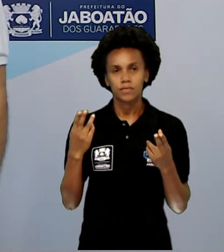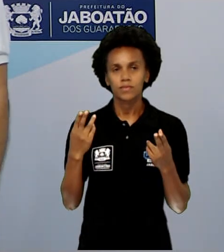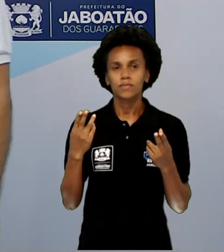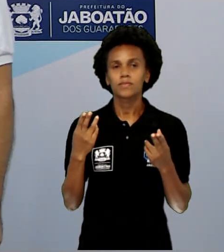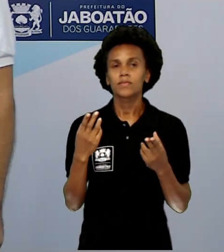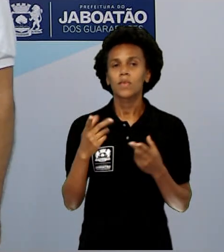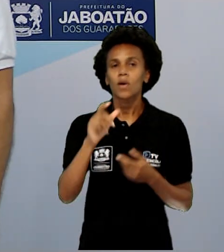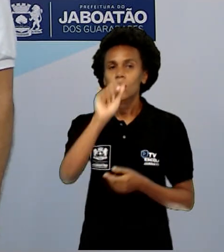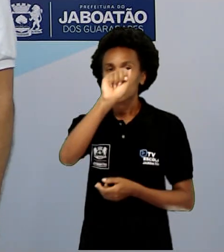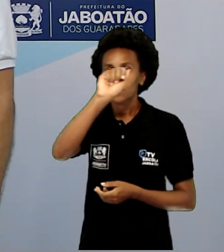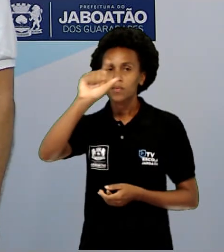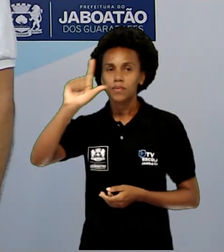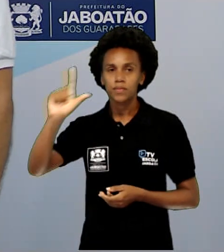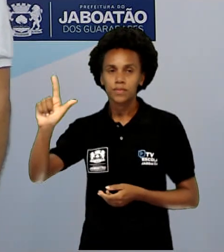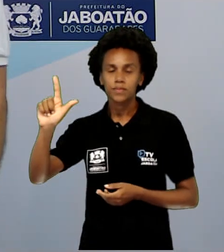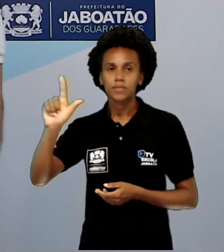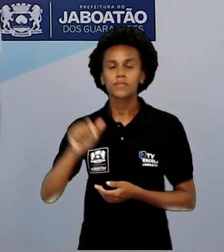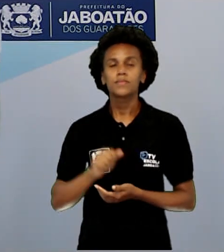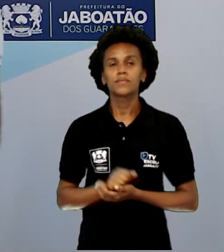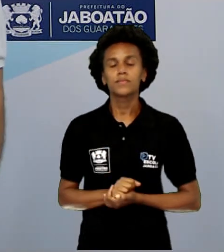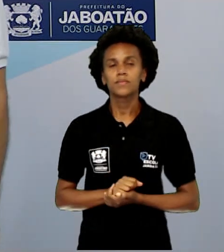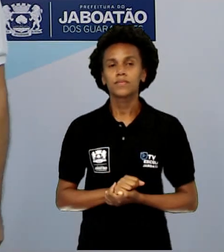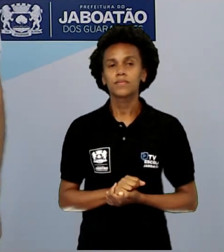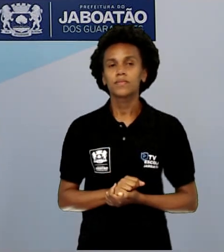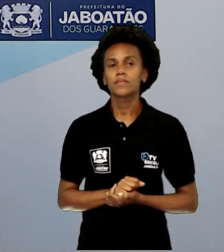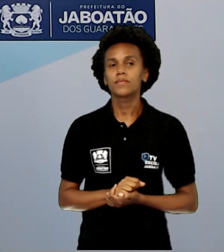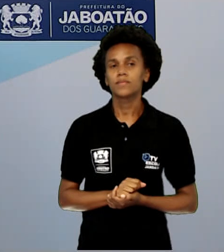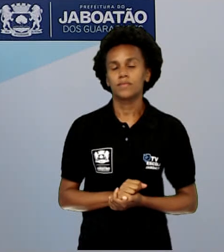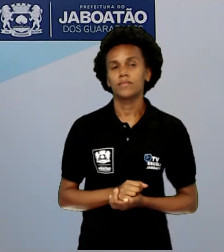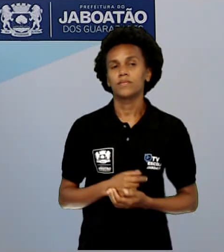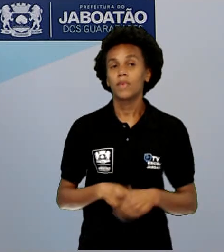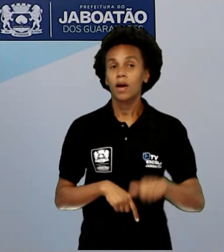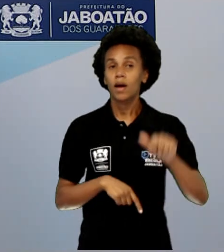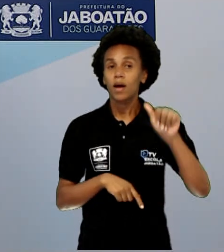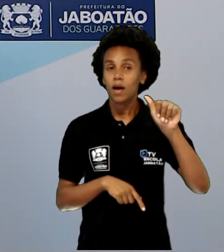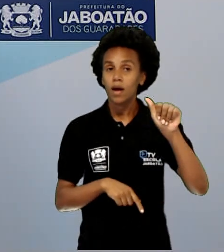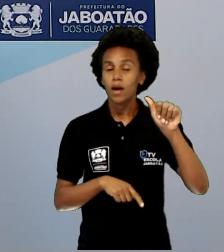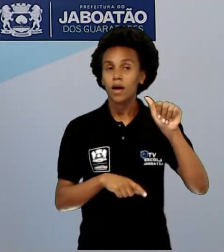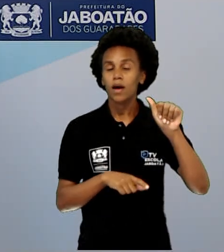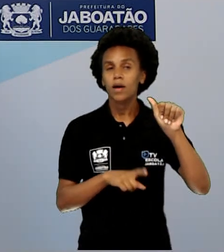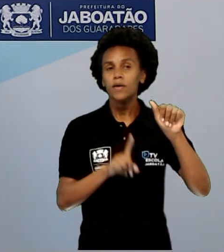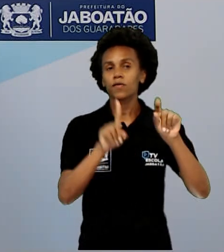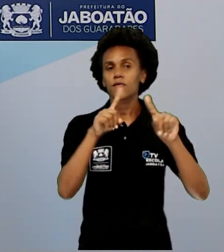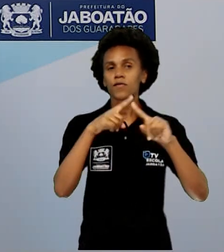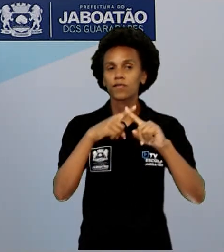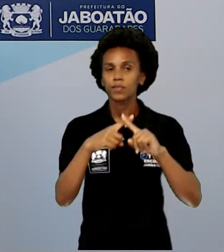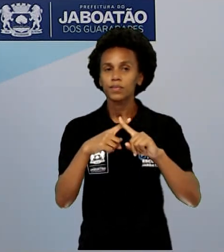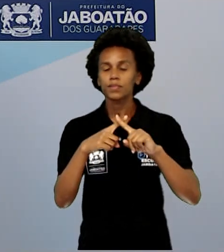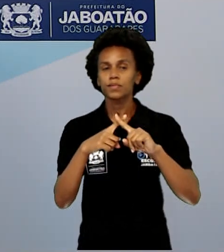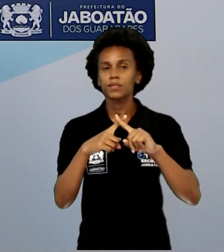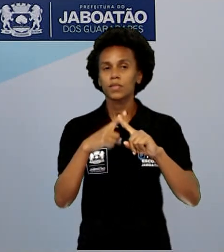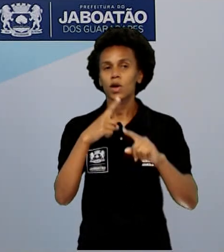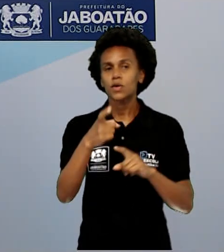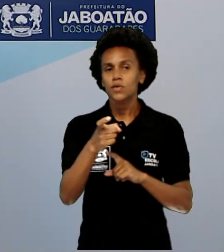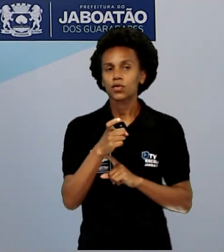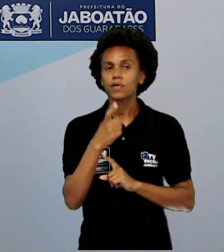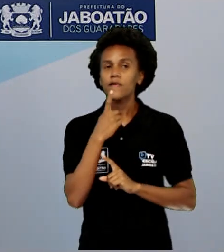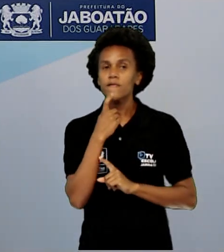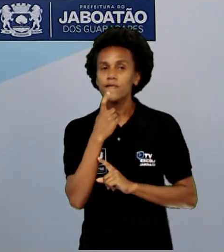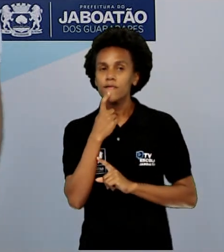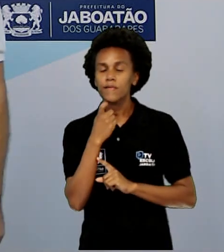azul, veja como fica. A vezes, coloquei o x em evidência, em vermelho, ficou x menos